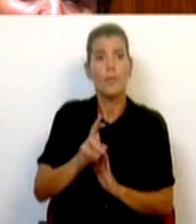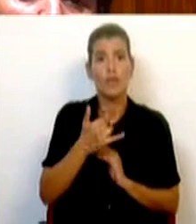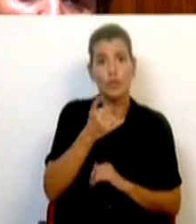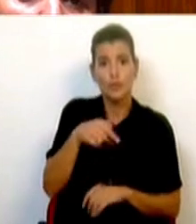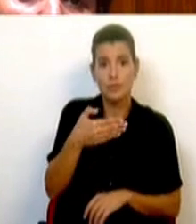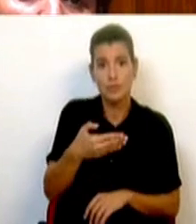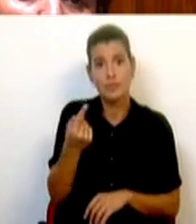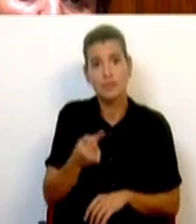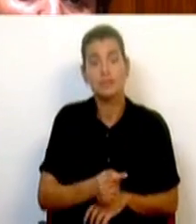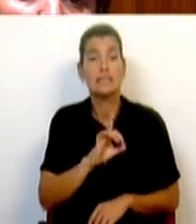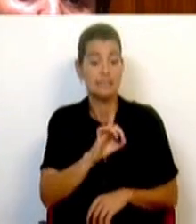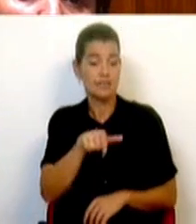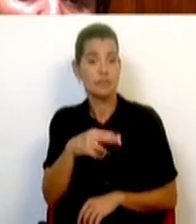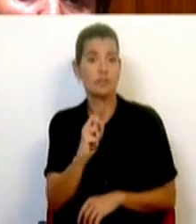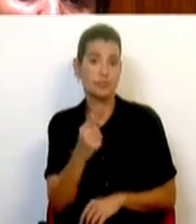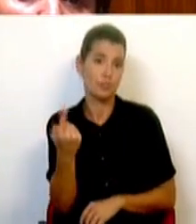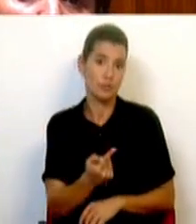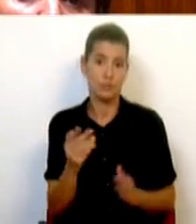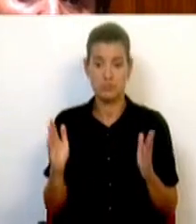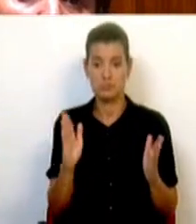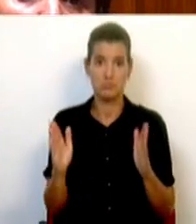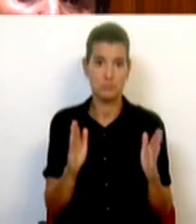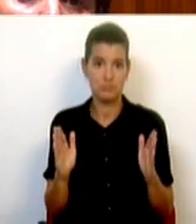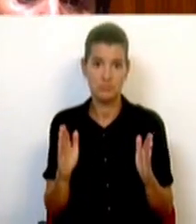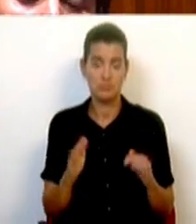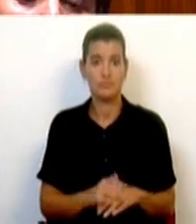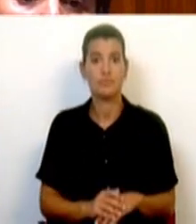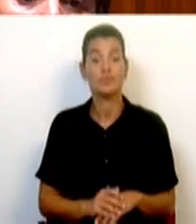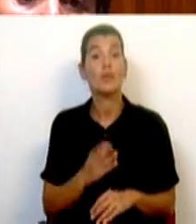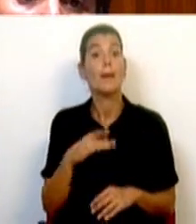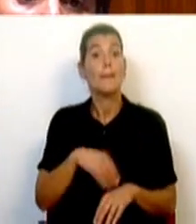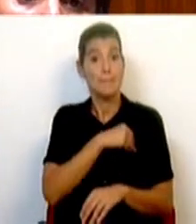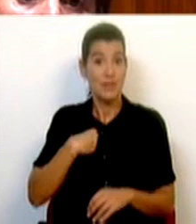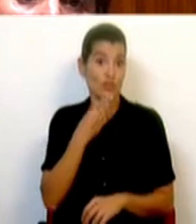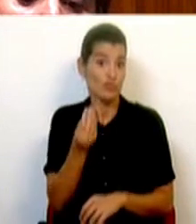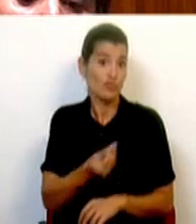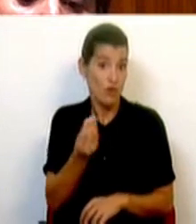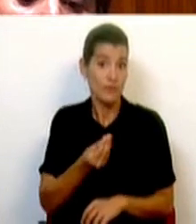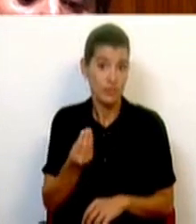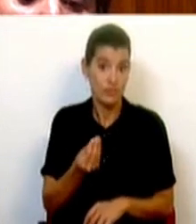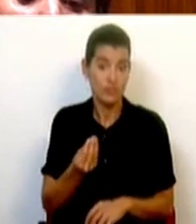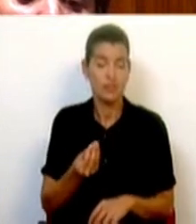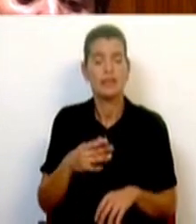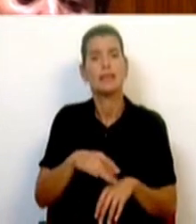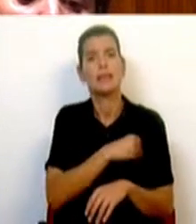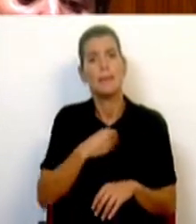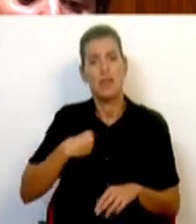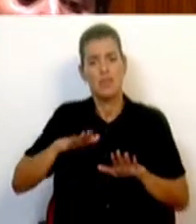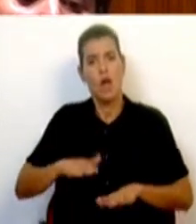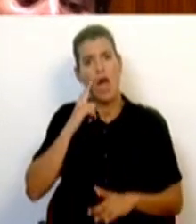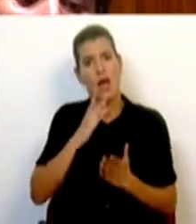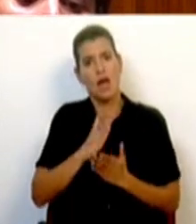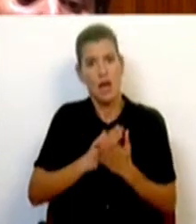2,7% e 6,3%. Relativamente aos jovens médicos, aos médicos internistas,